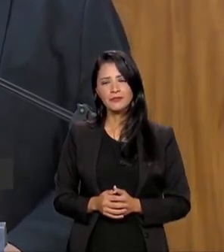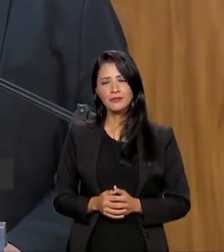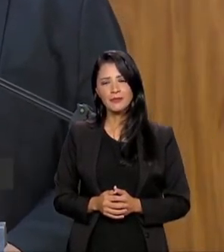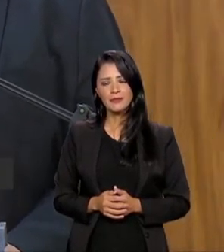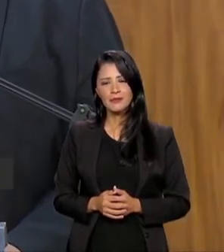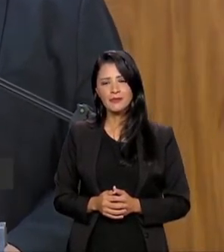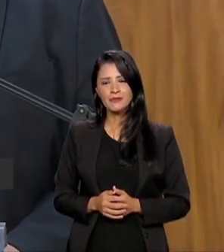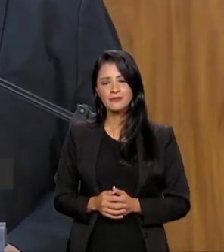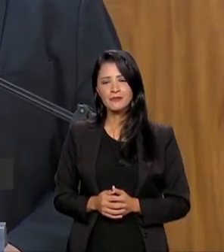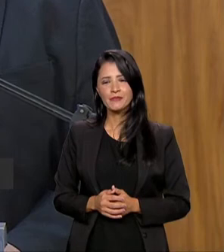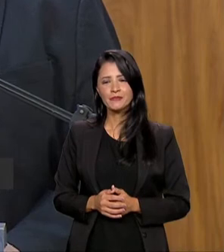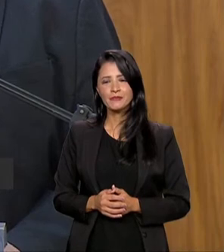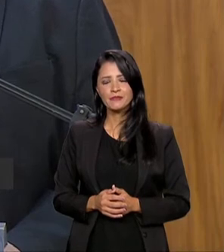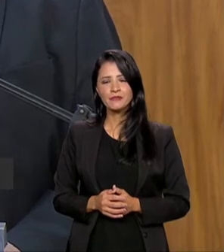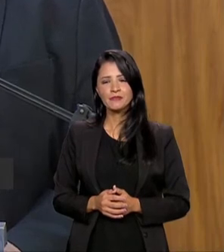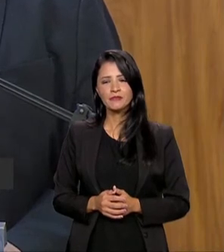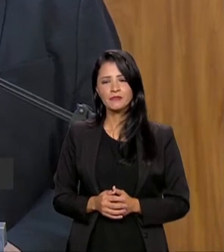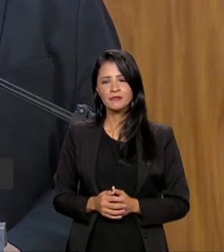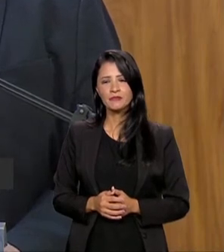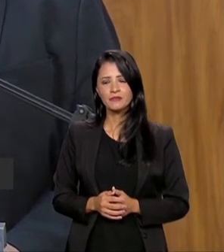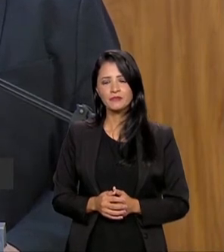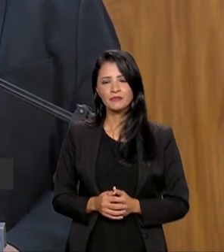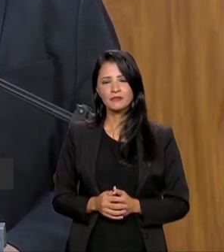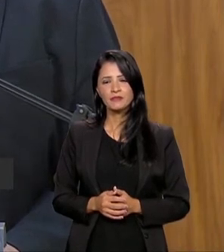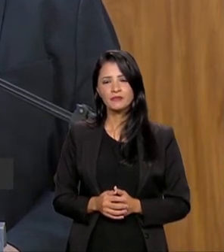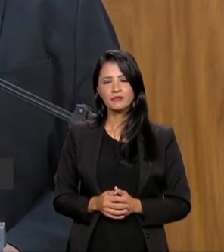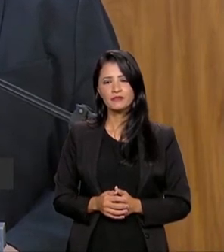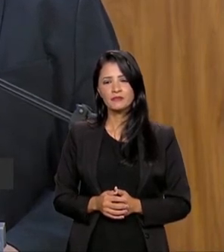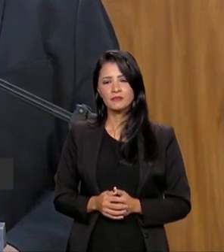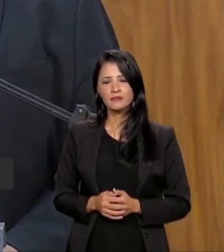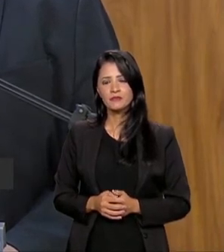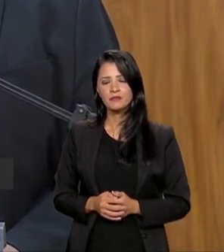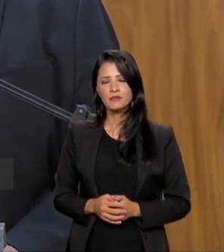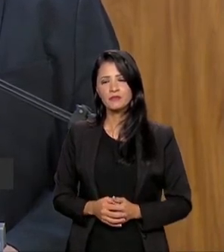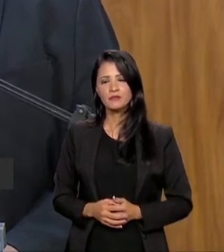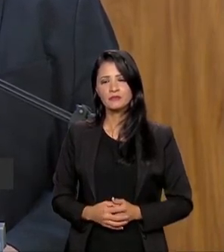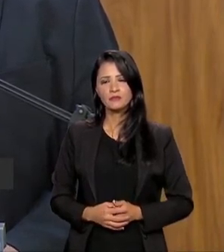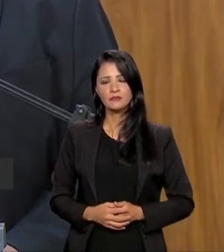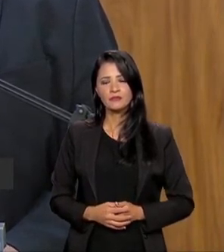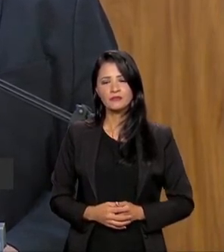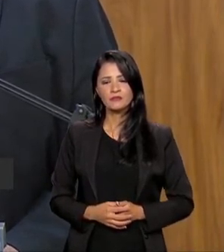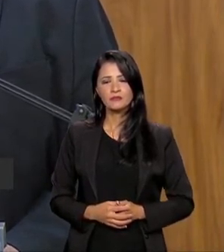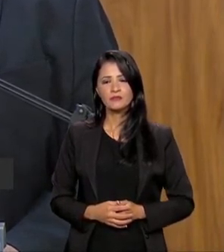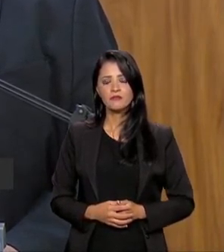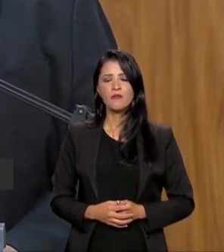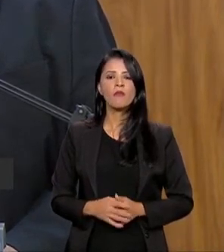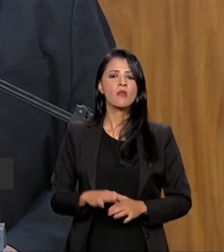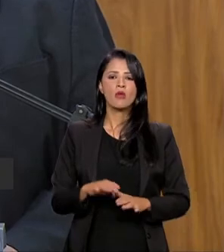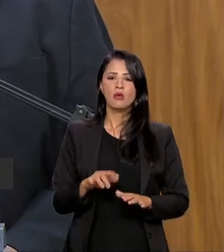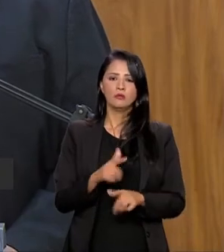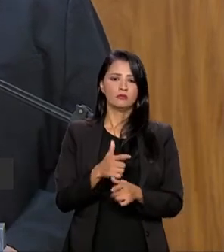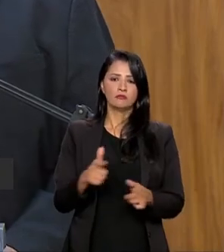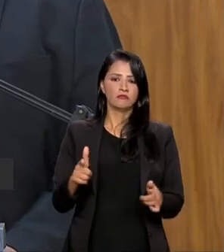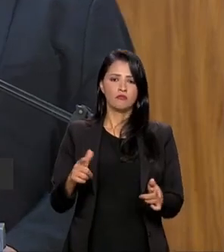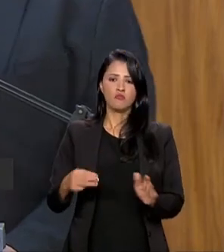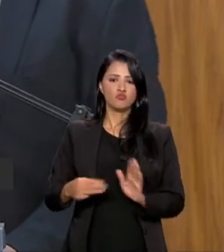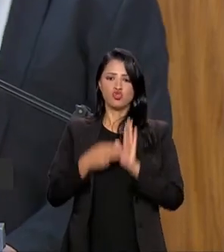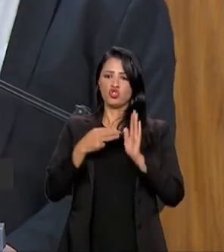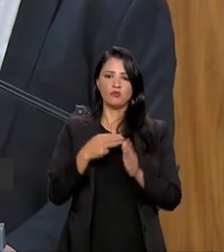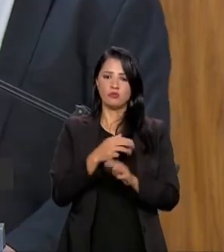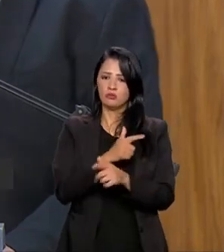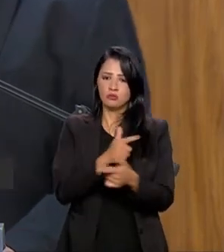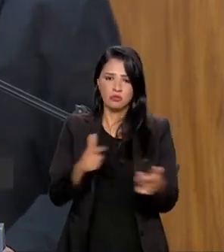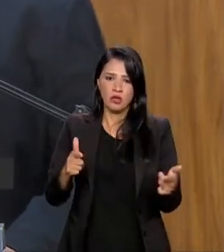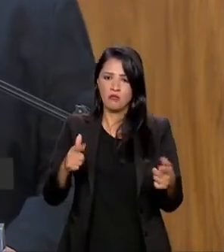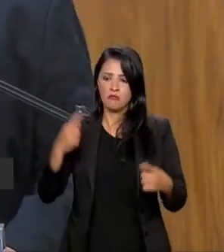Não, Não há motivo assim, para